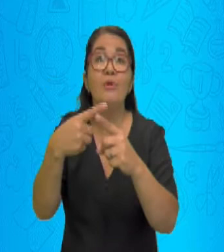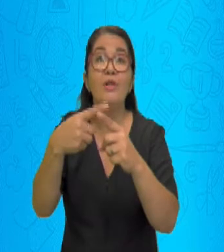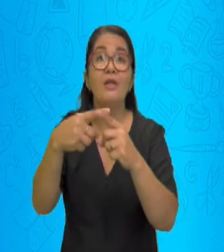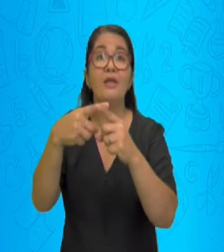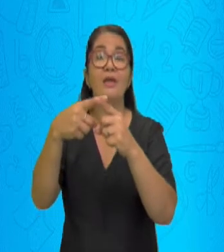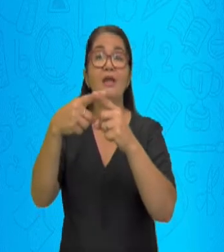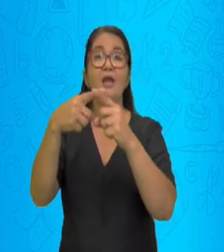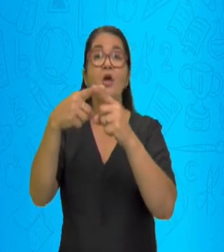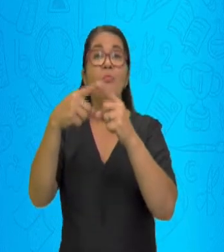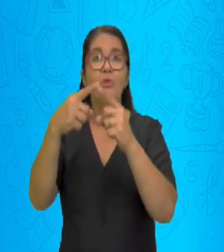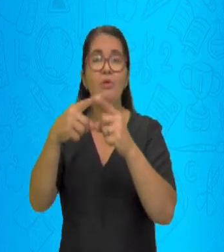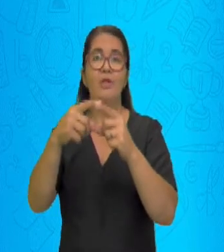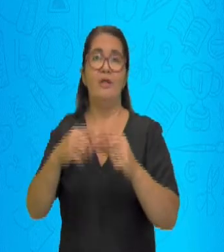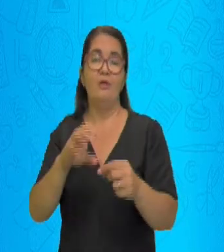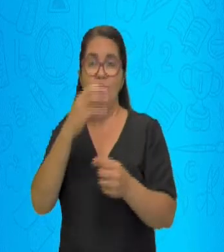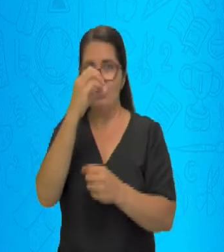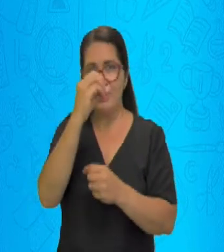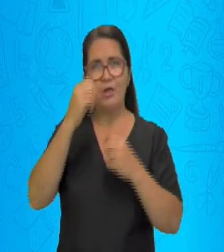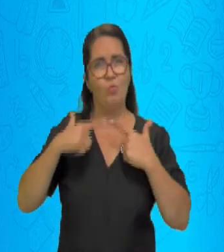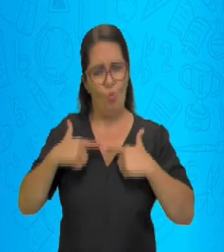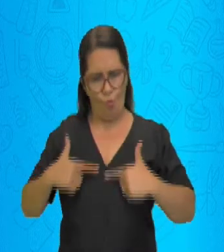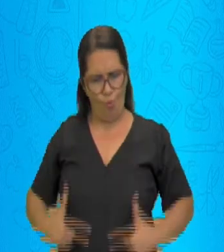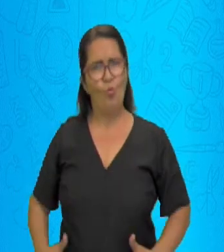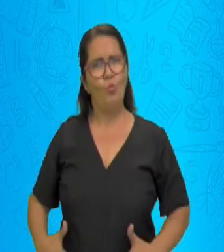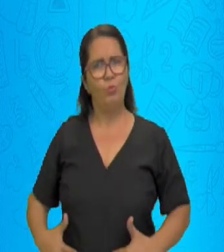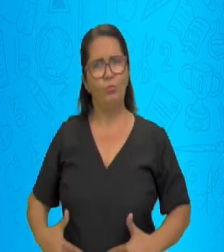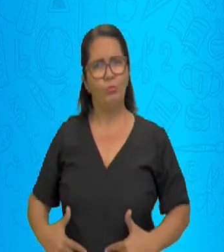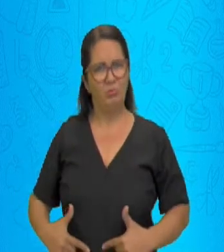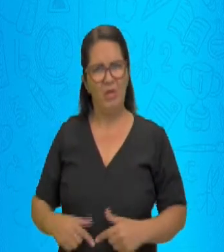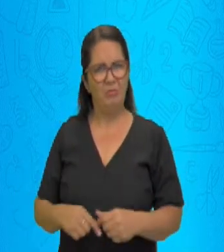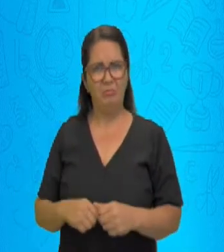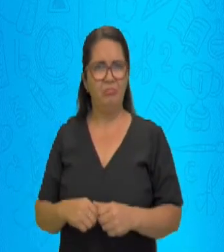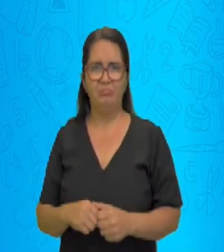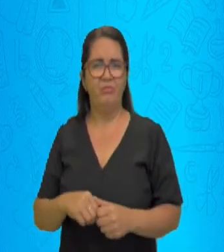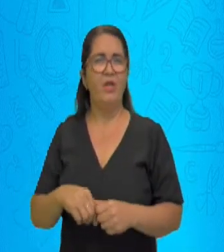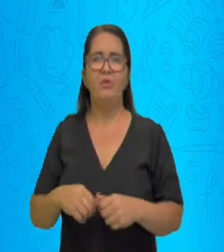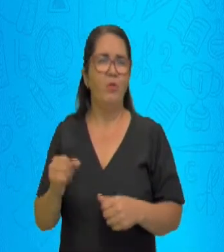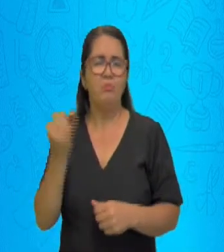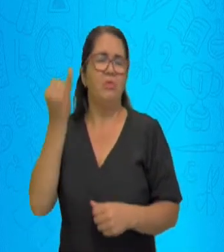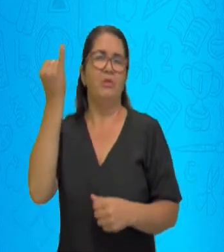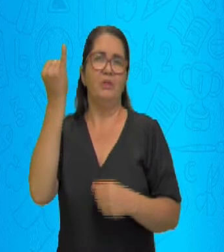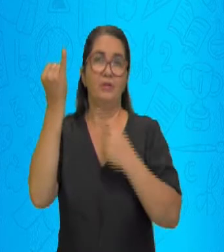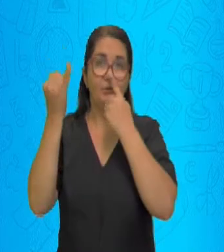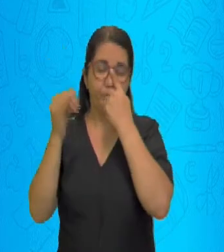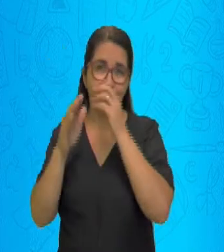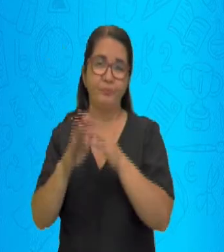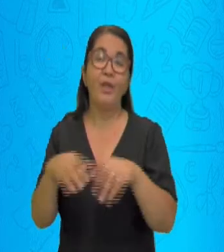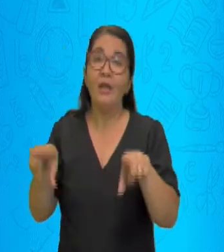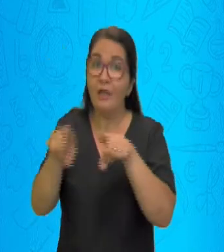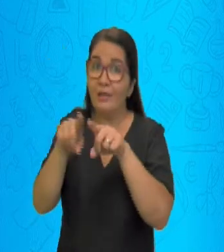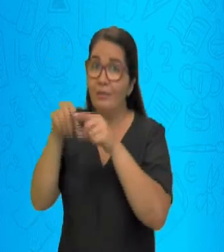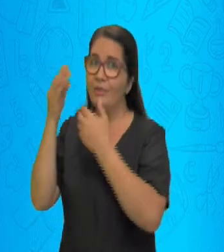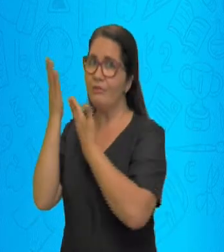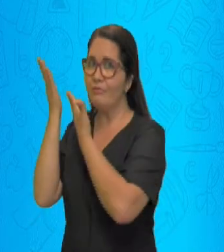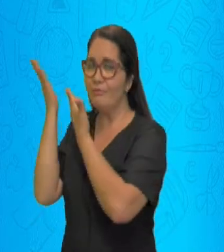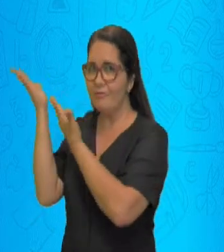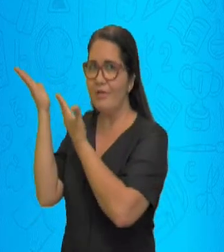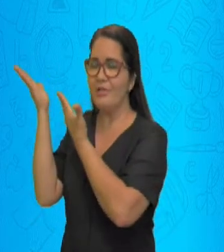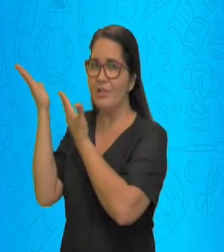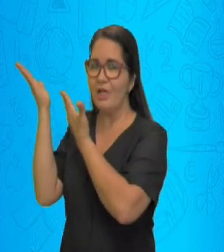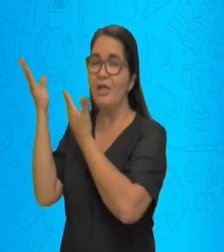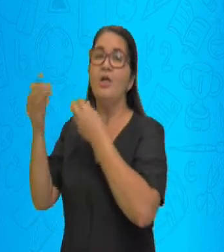nós teremos o próprio número. E a próxima propriedade se chama fechamento.